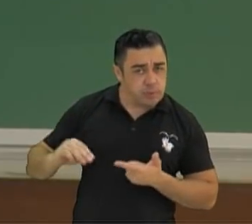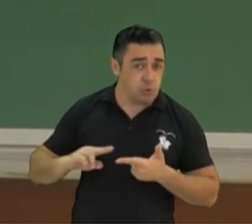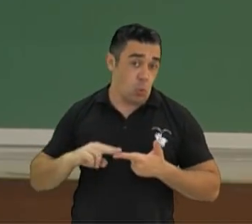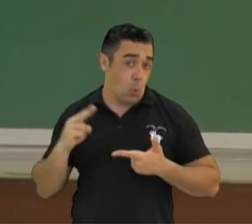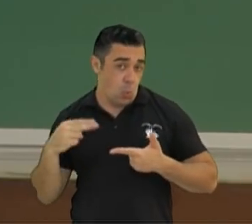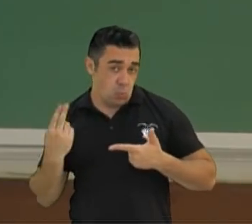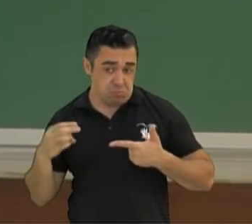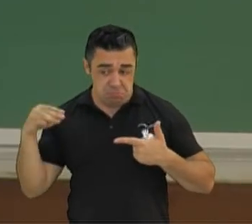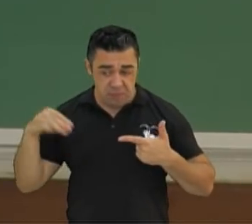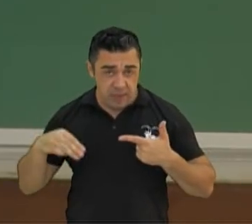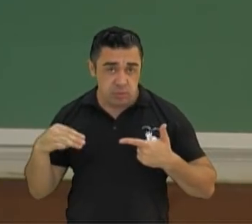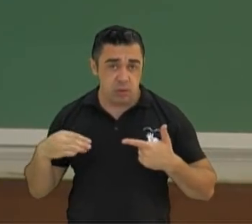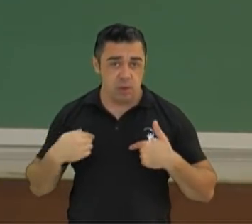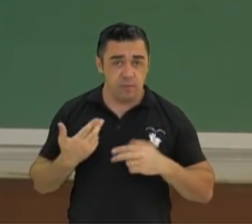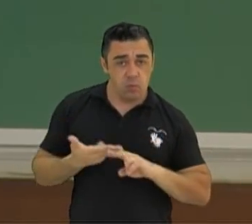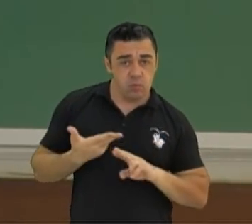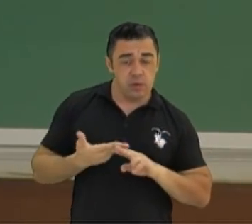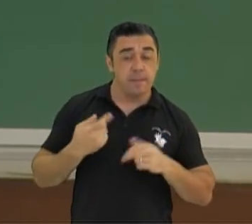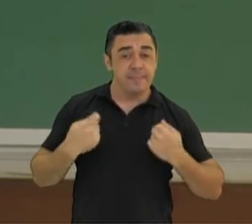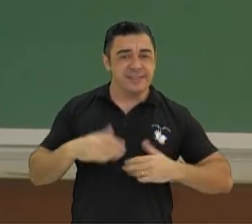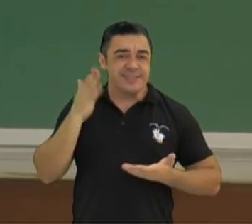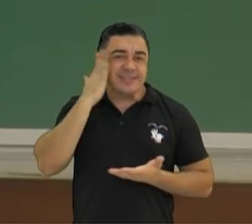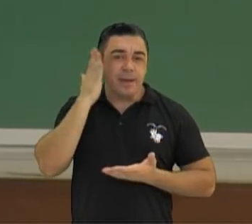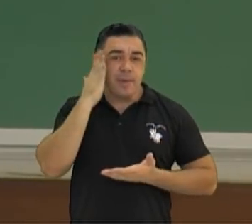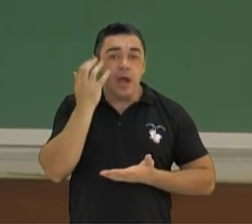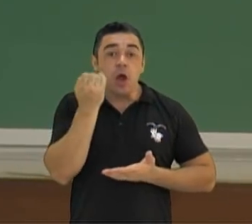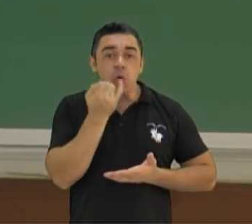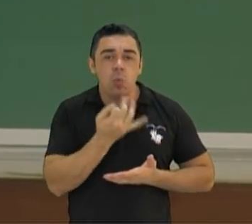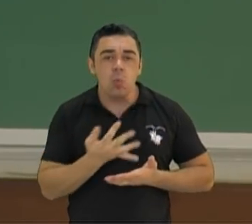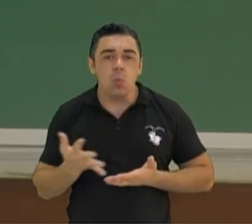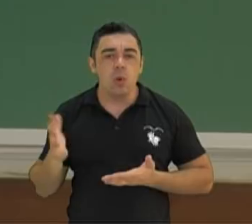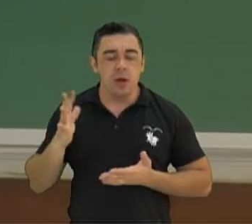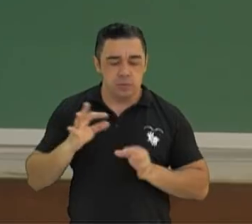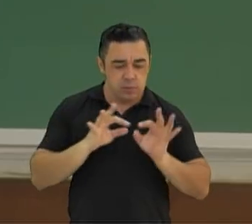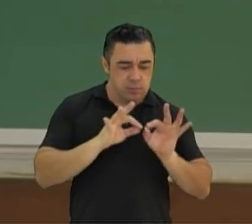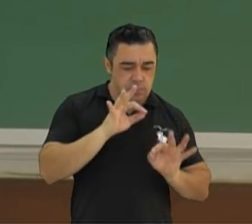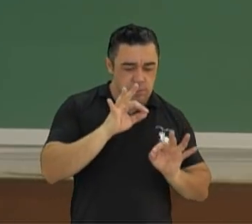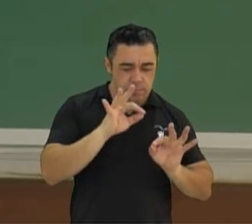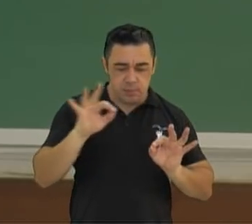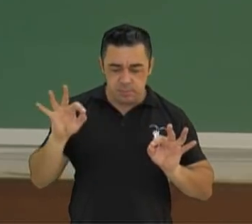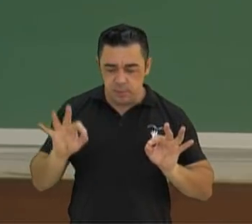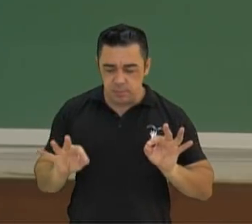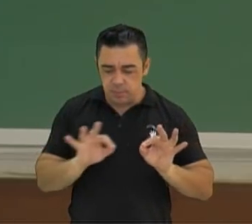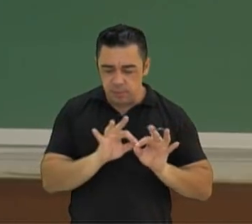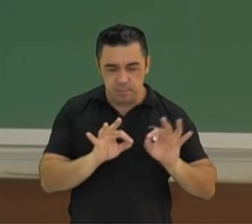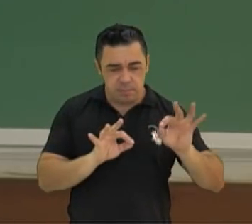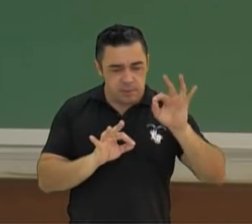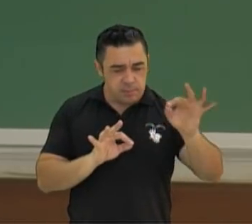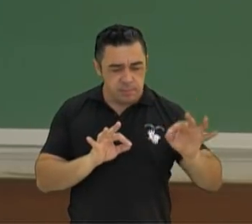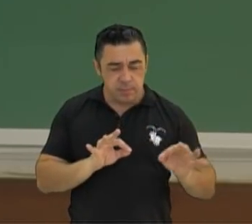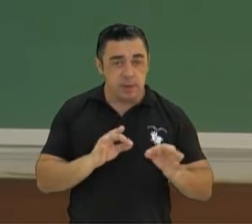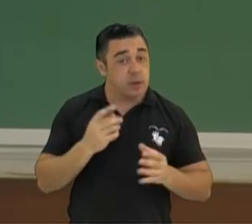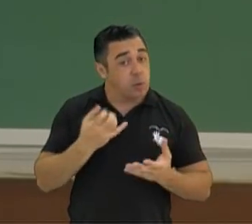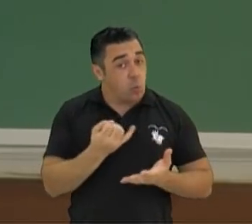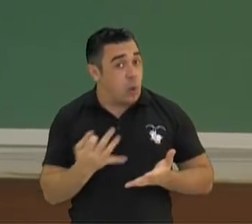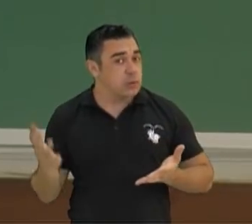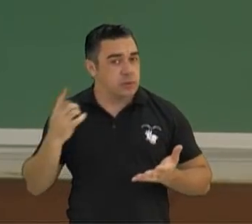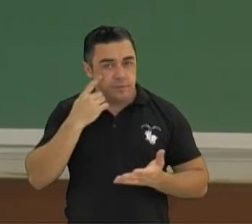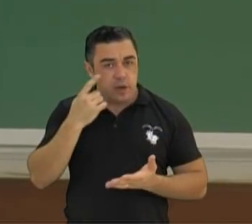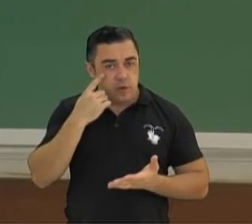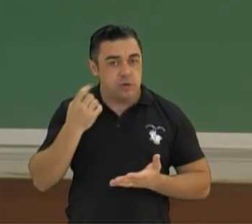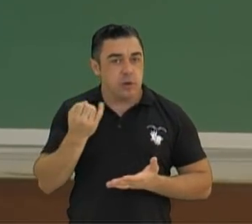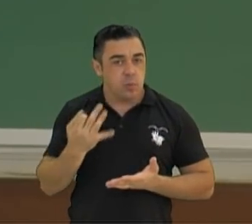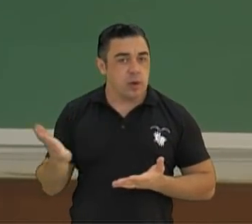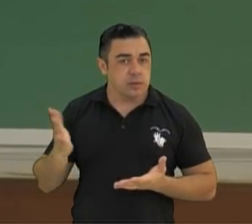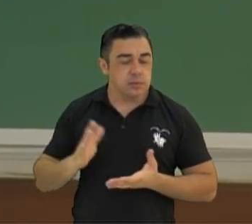vou utilizar, eu preciso saber quantos centímetros de aresta tem o meu cubo. Então, nós temos que contar quantas arestas